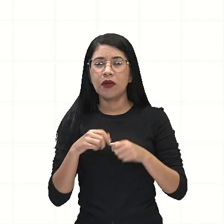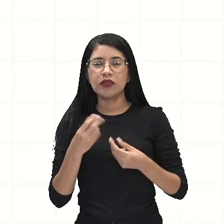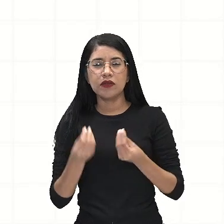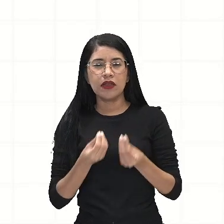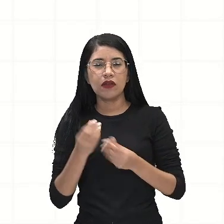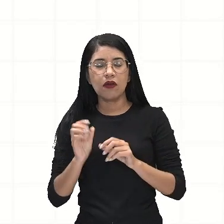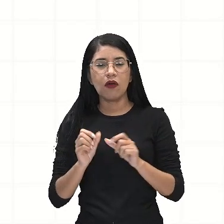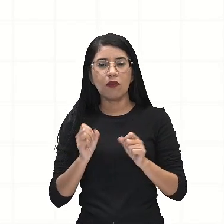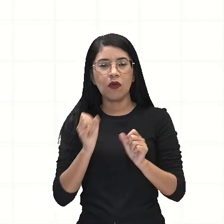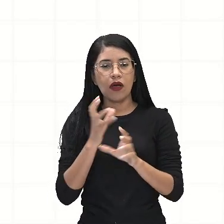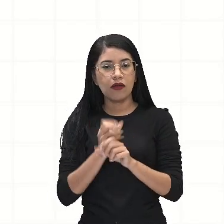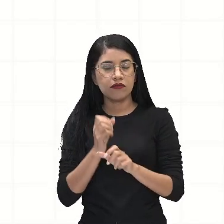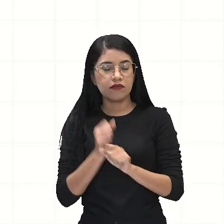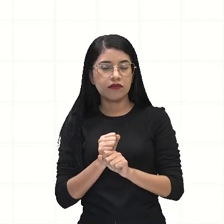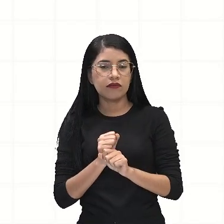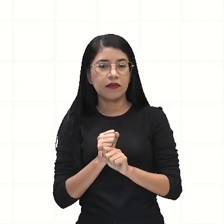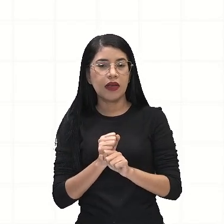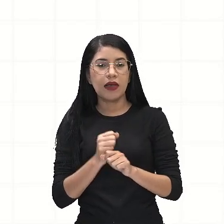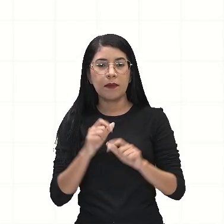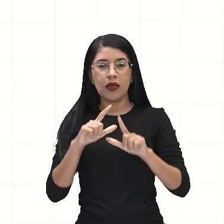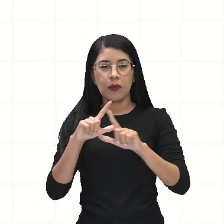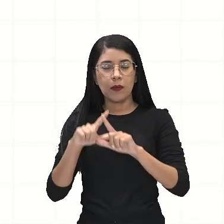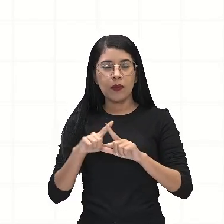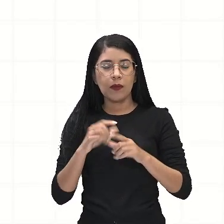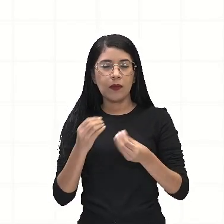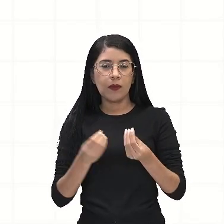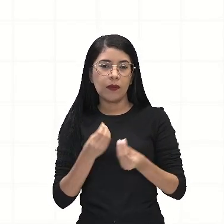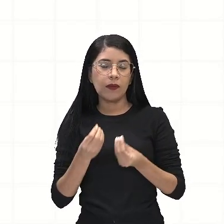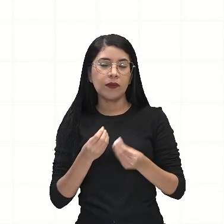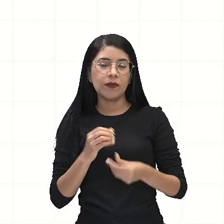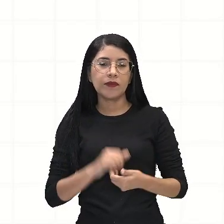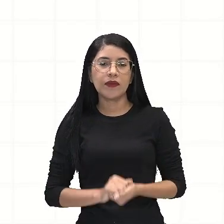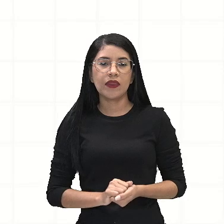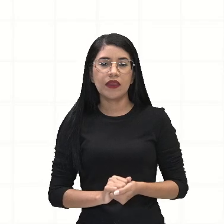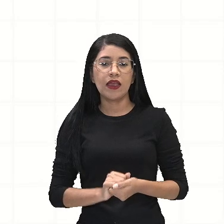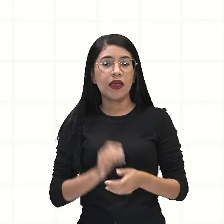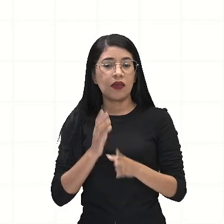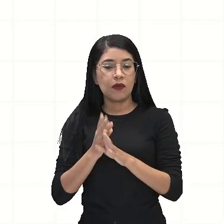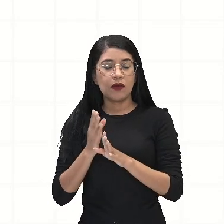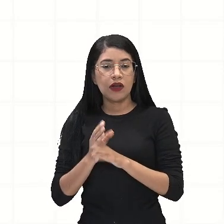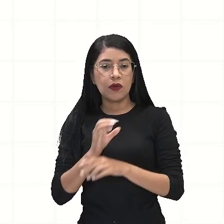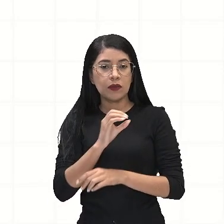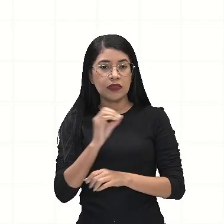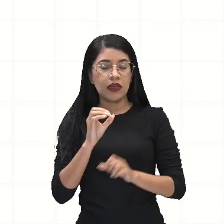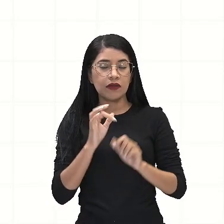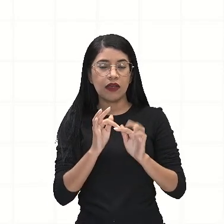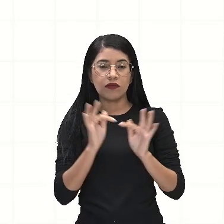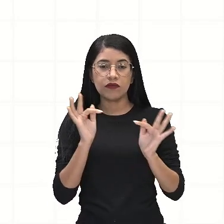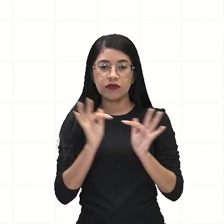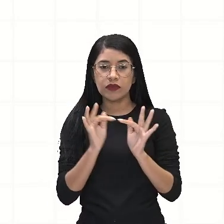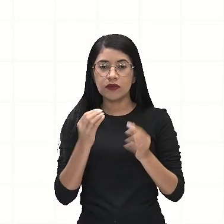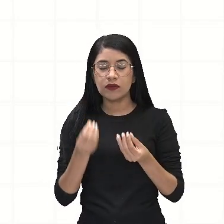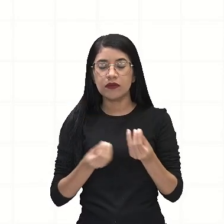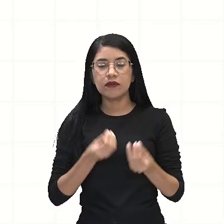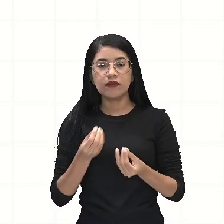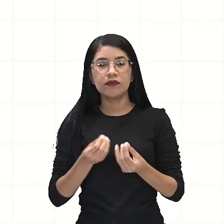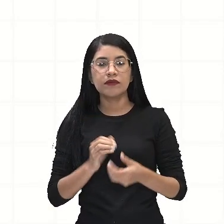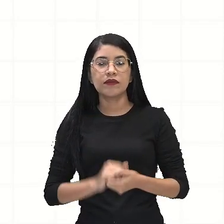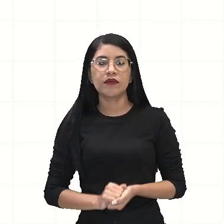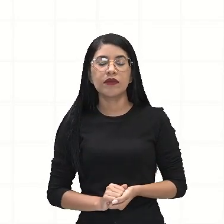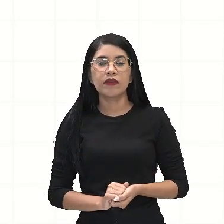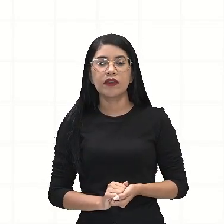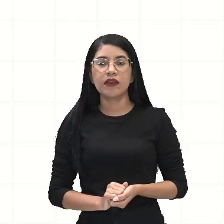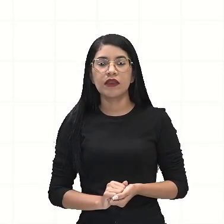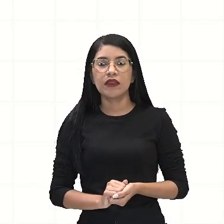de Bhaskara para encontrar os zeros da função. E com isso ganhamos uma